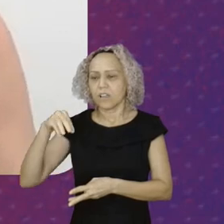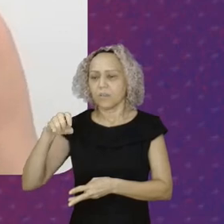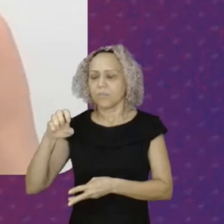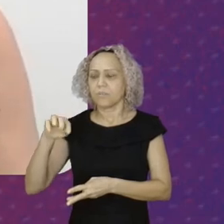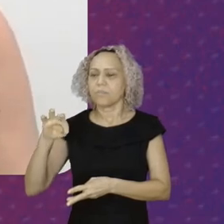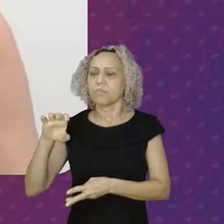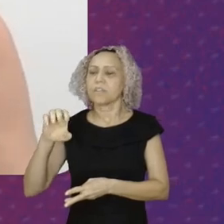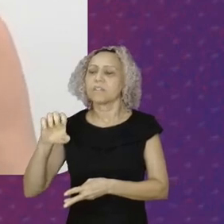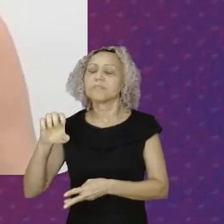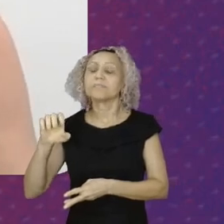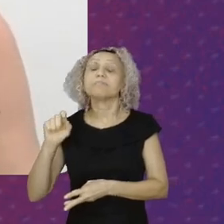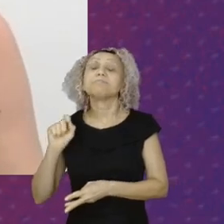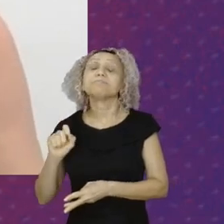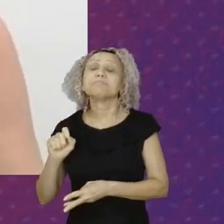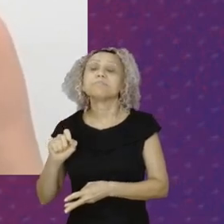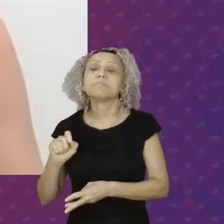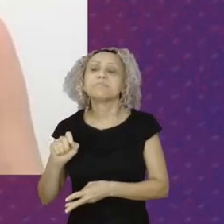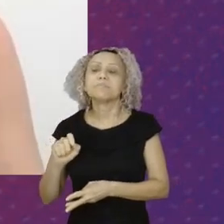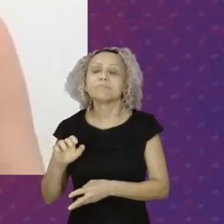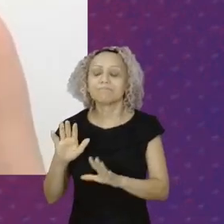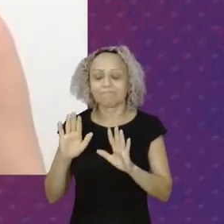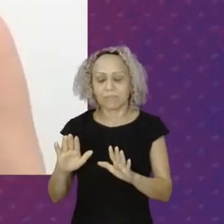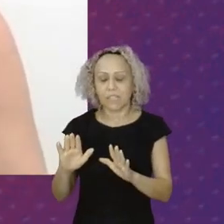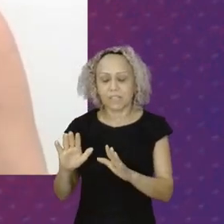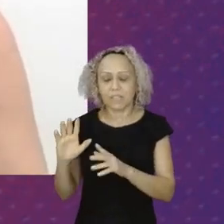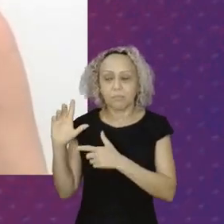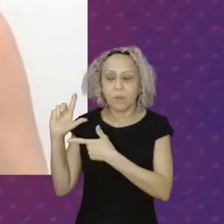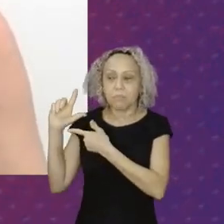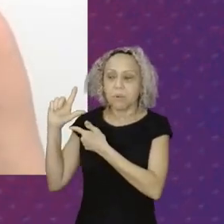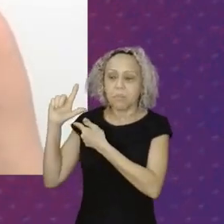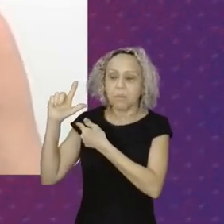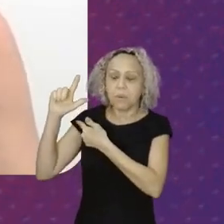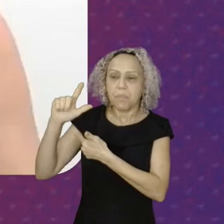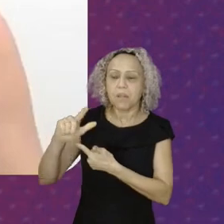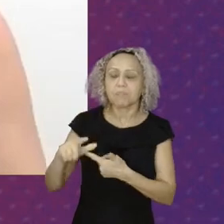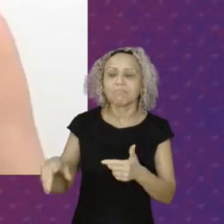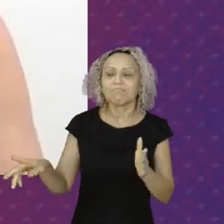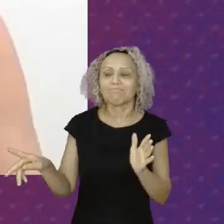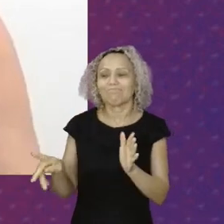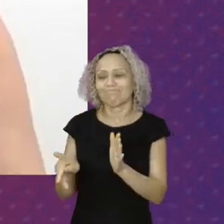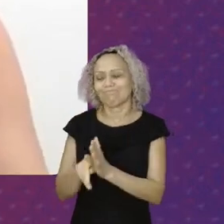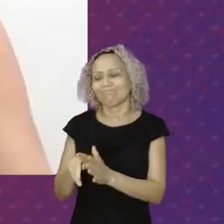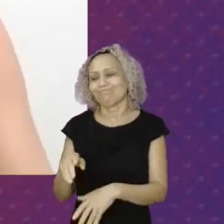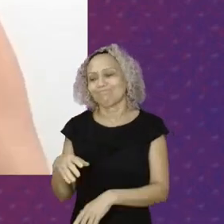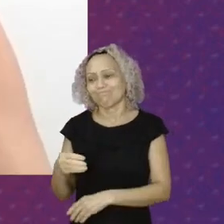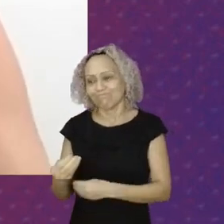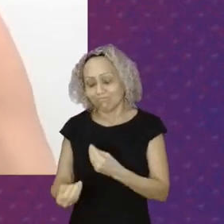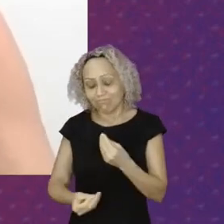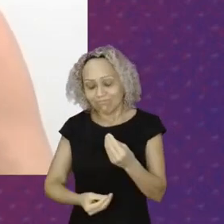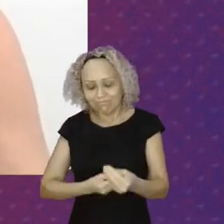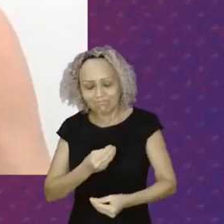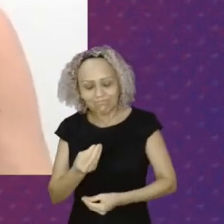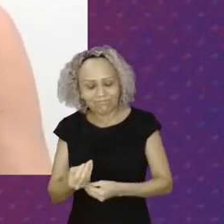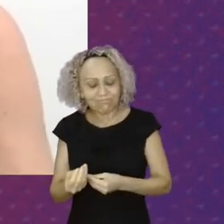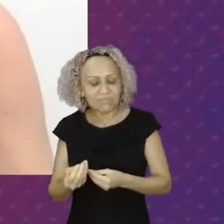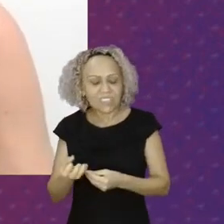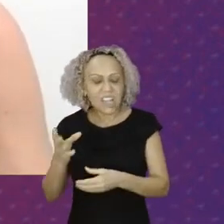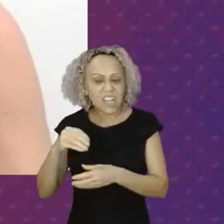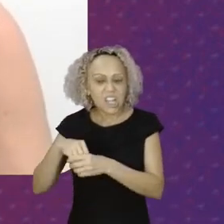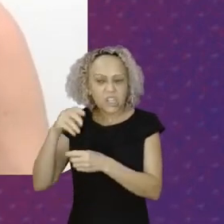é extremamente cultural, tem a ver com o sentimento